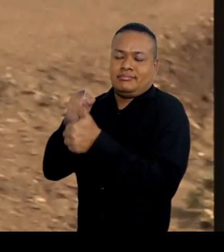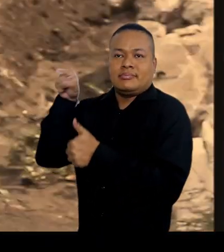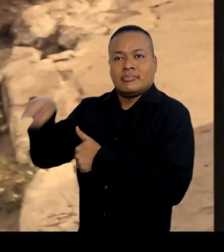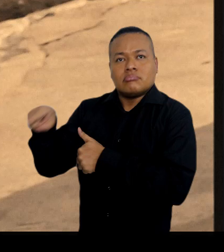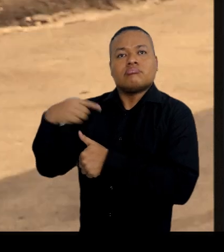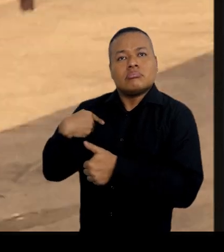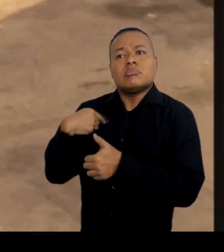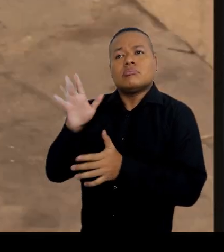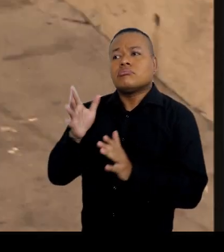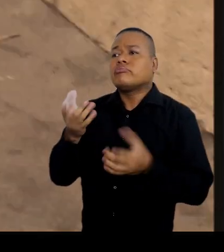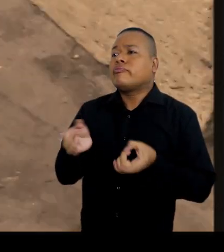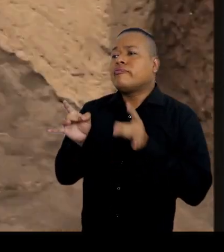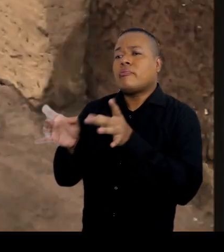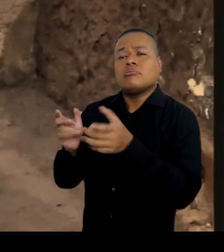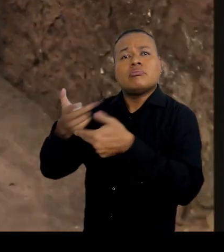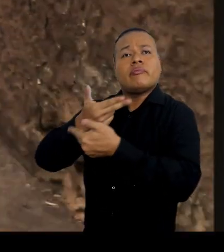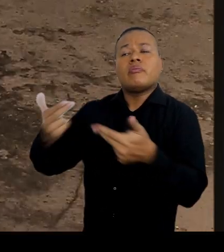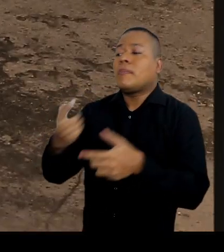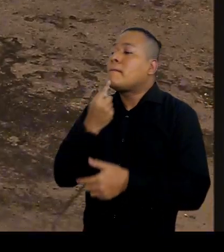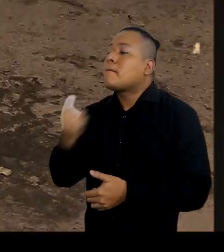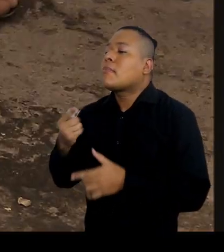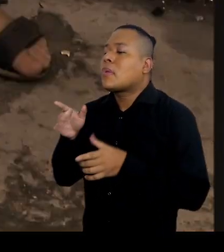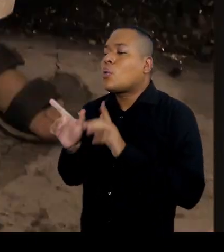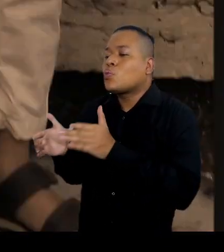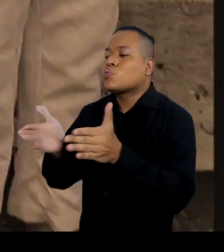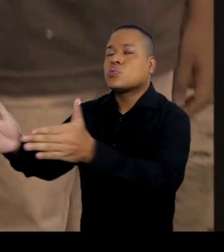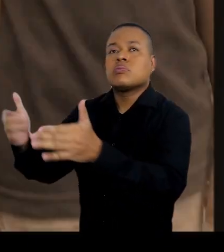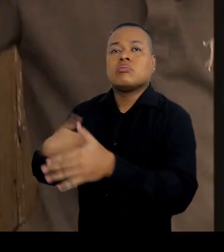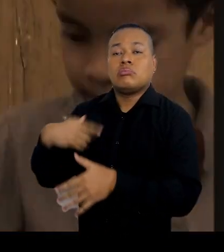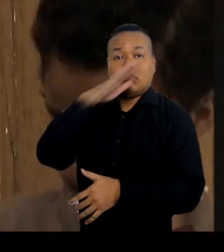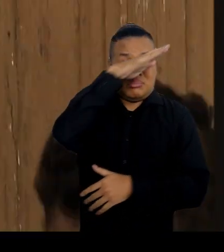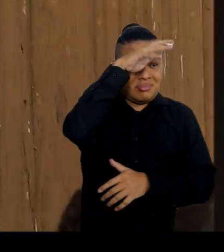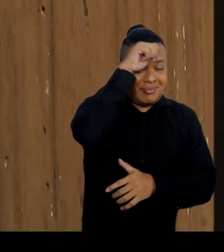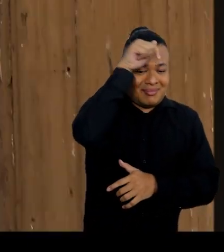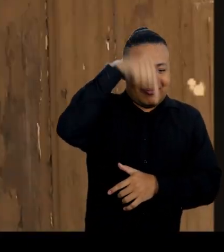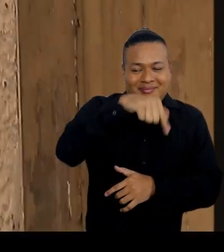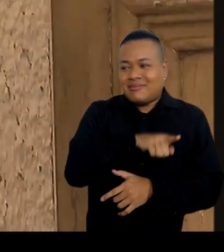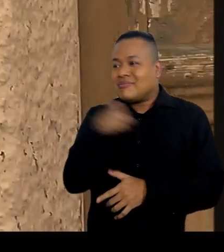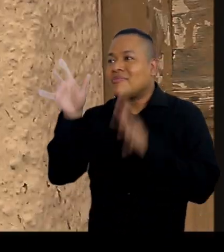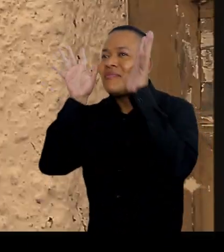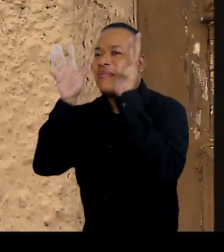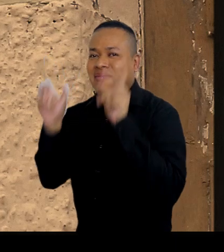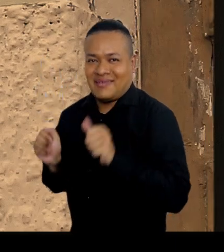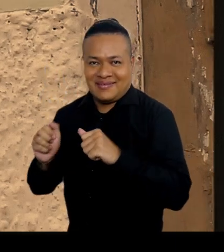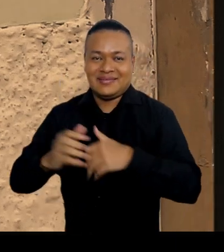fazia esse comércio, né, no beiradão do rio, né? Entre Manaus e o Acre.